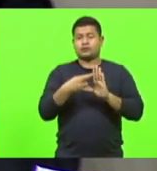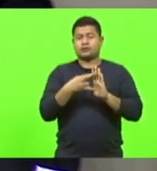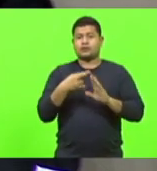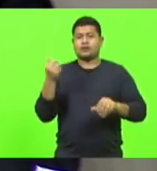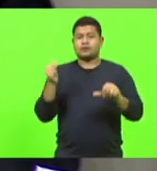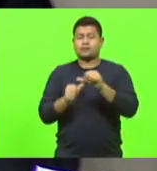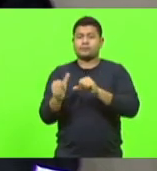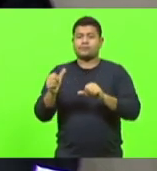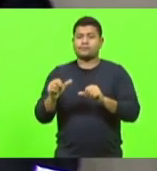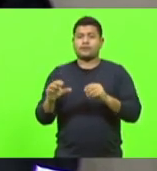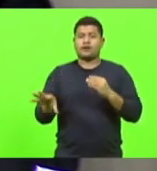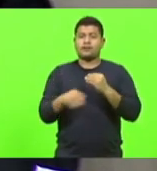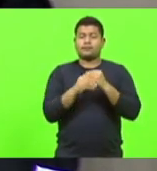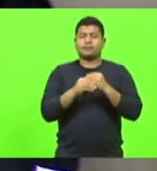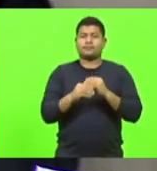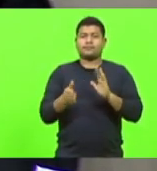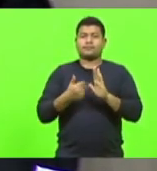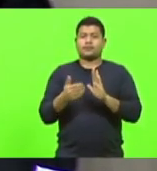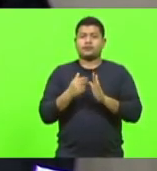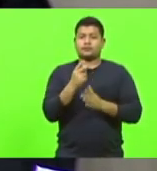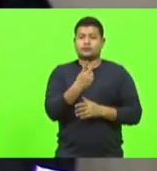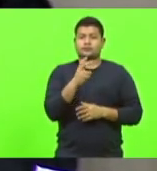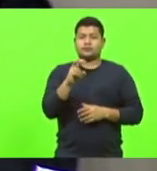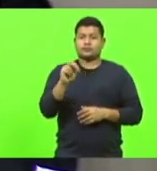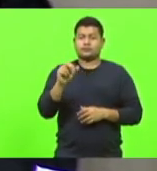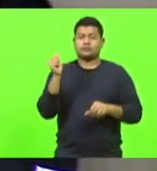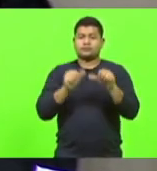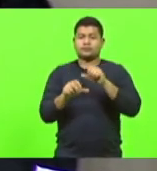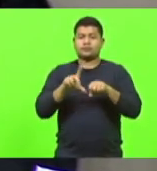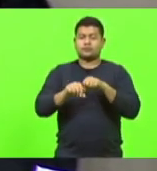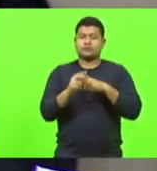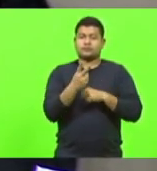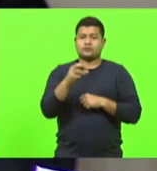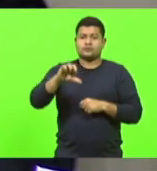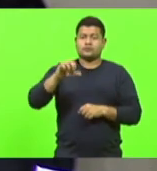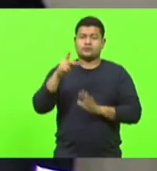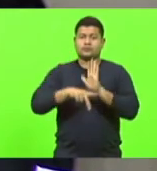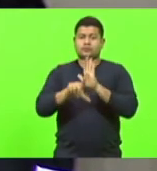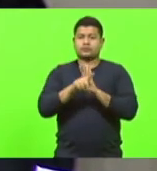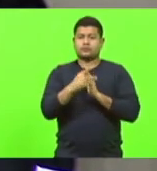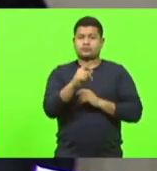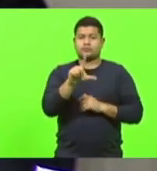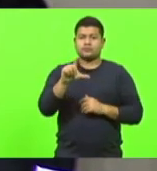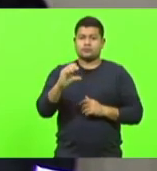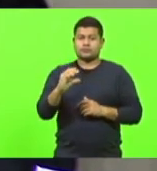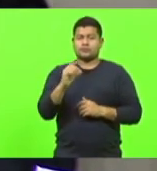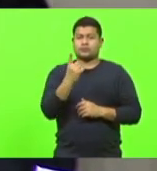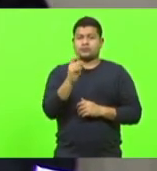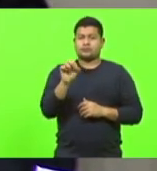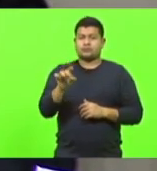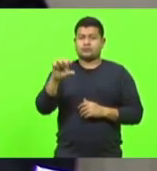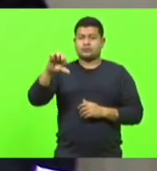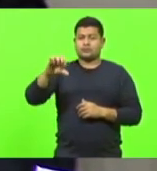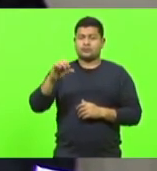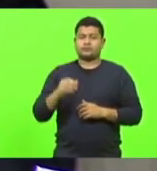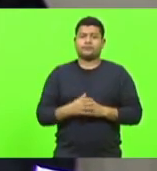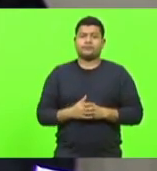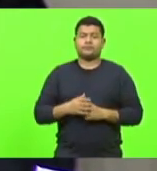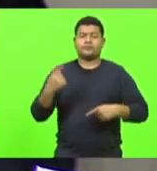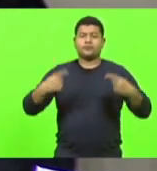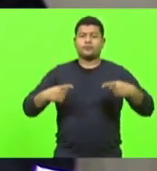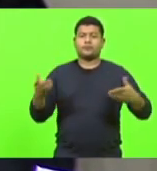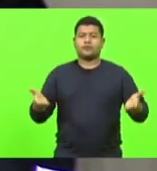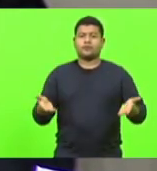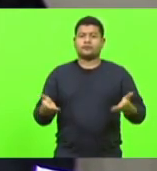Mauricio eskudlark de páginas 250 que altera o artigo 29 do projeto de lei complementar 10.9 em discussão